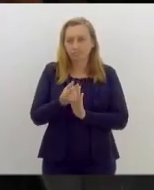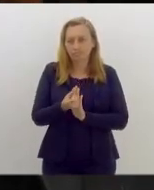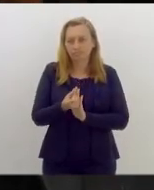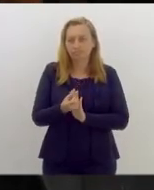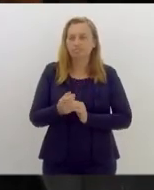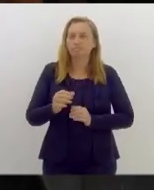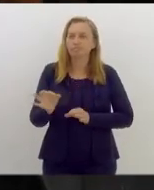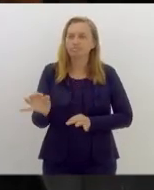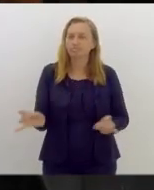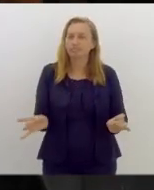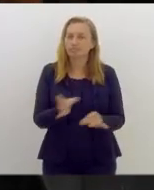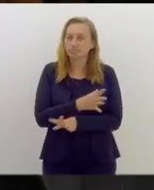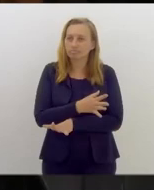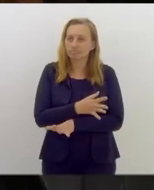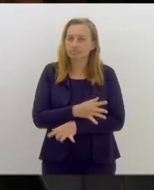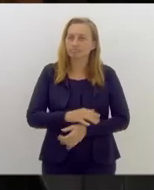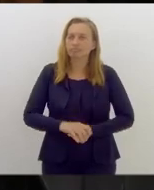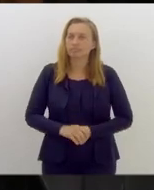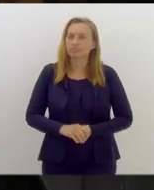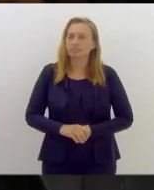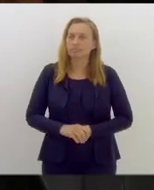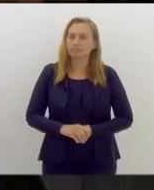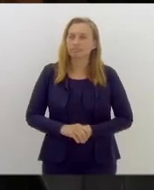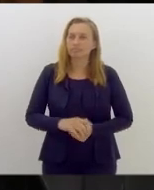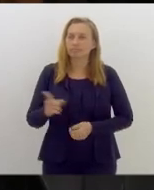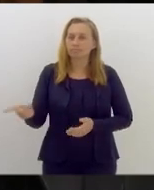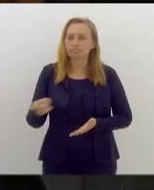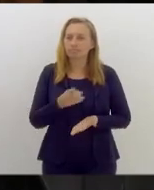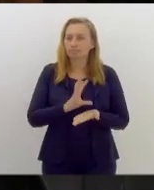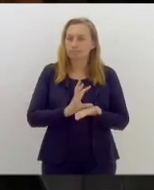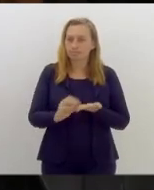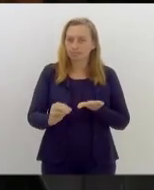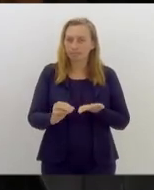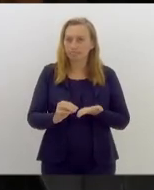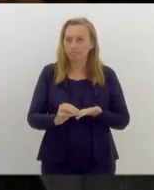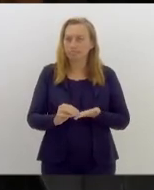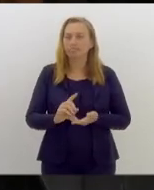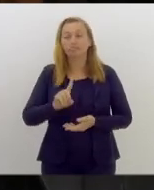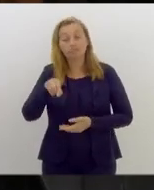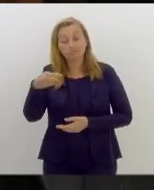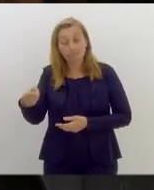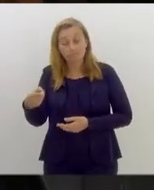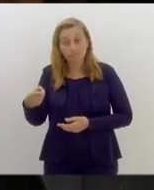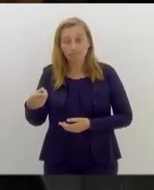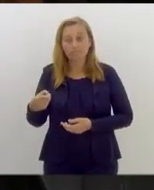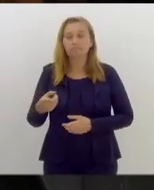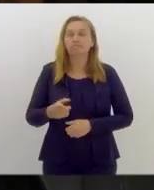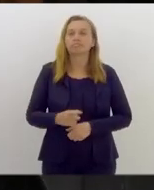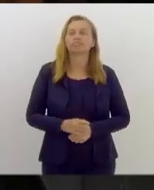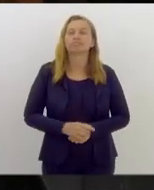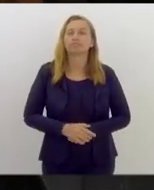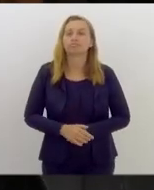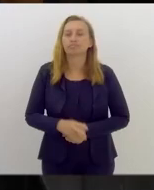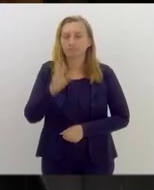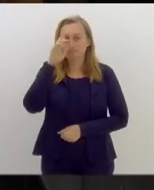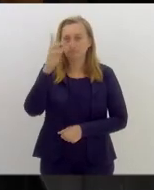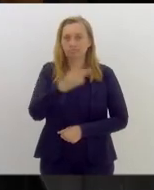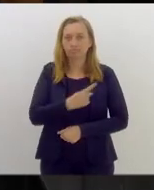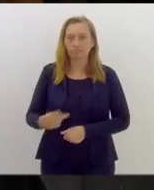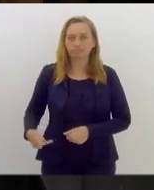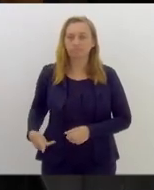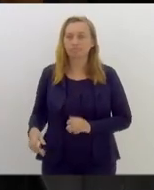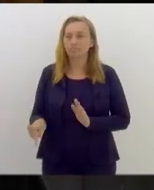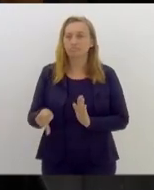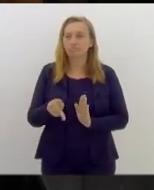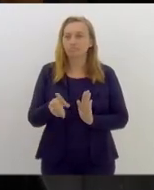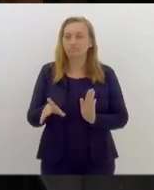ficarão prontos para vir à pauta. De outro lado, senhor presidente,